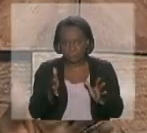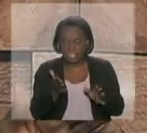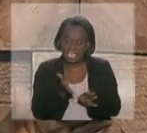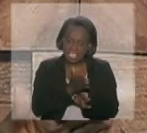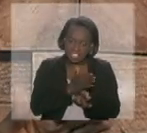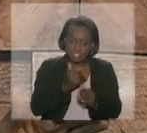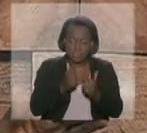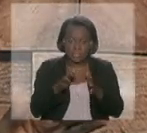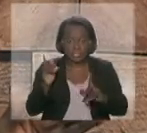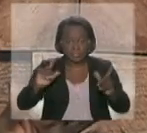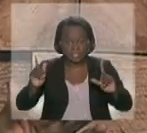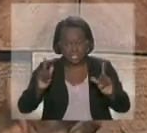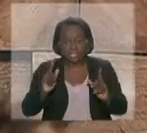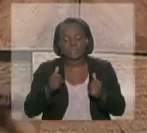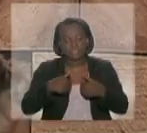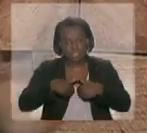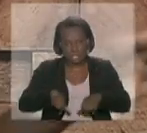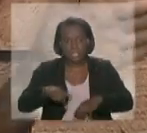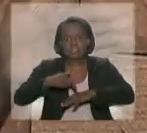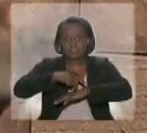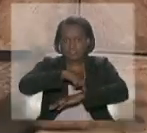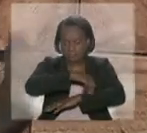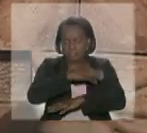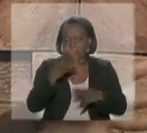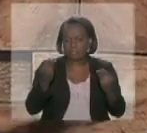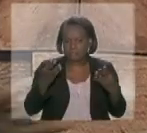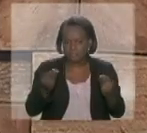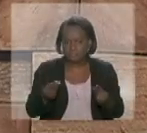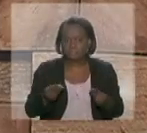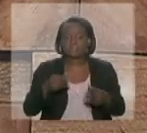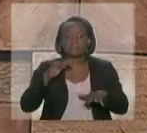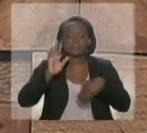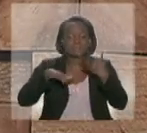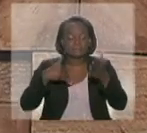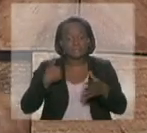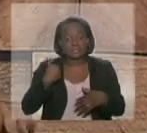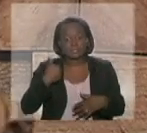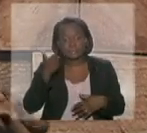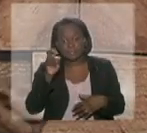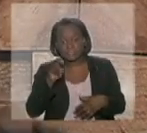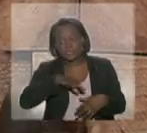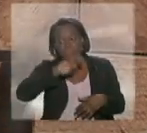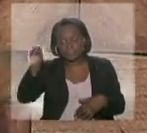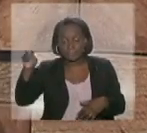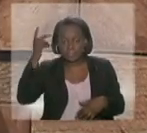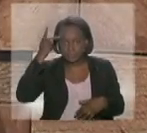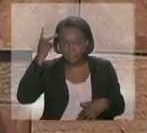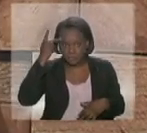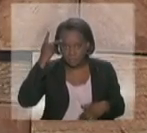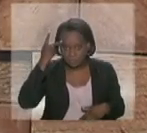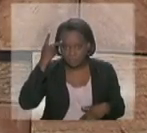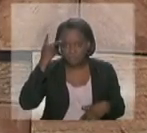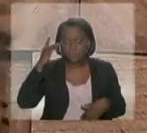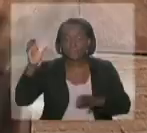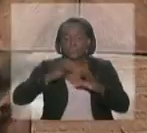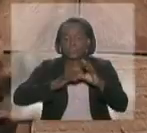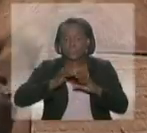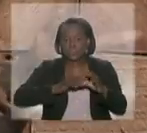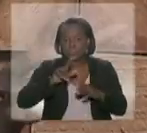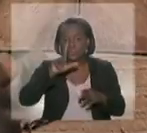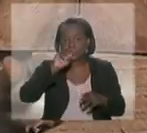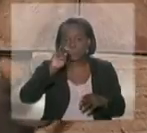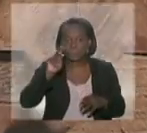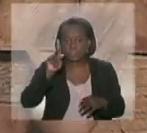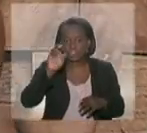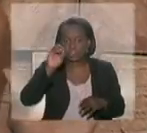até um pouco antes de entrar pra televisão era muito passarela depois dos 15 eu fui para São Paulo eu participei de um concurso